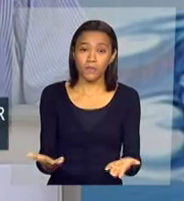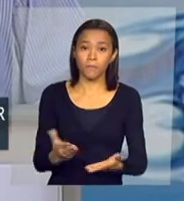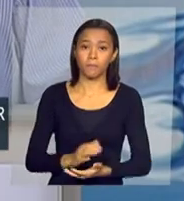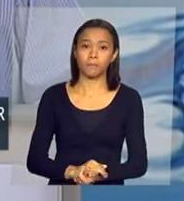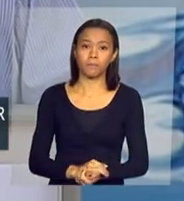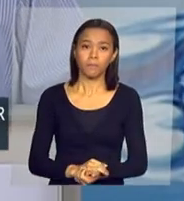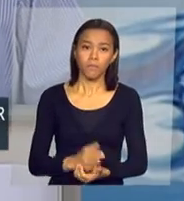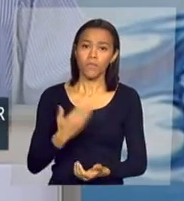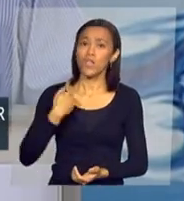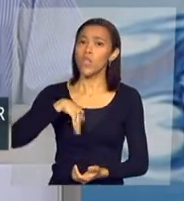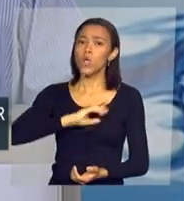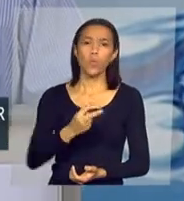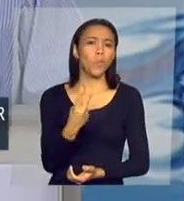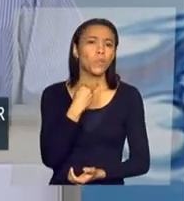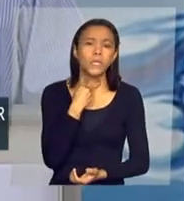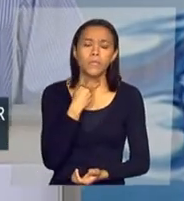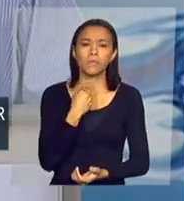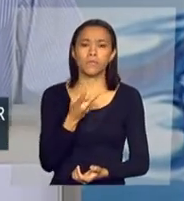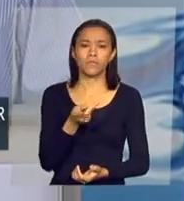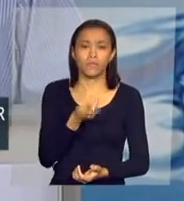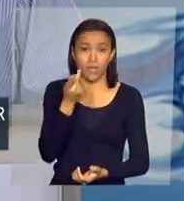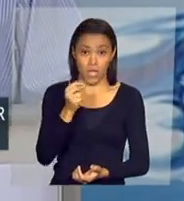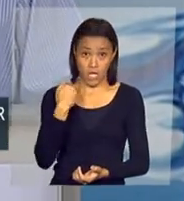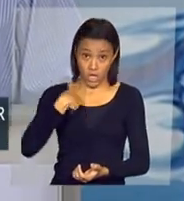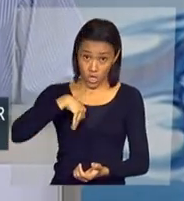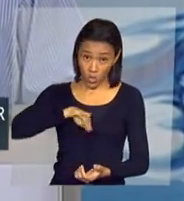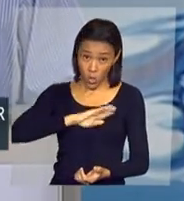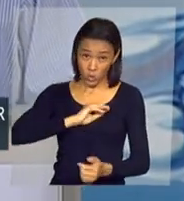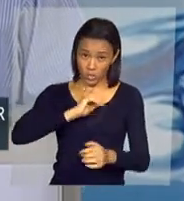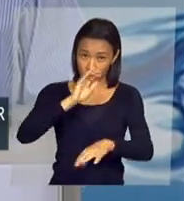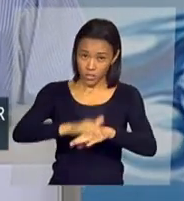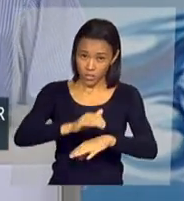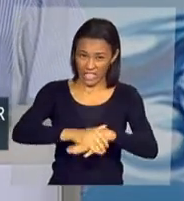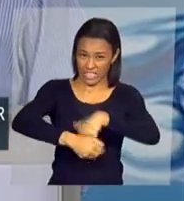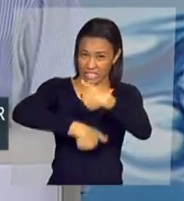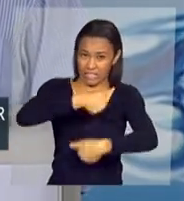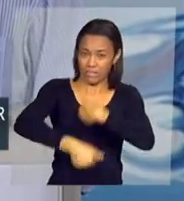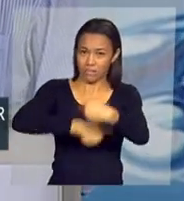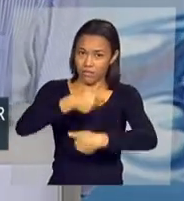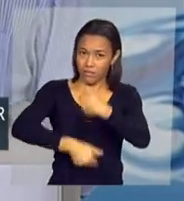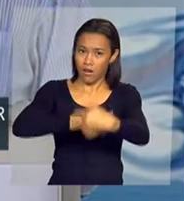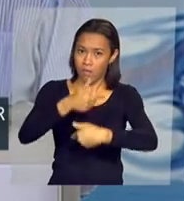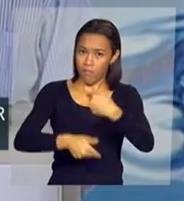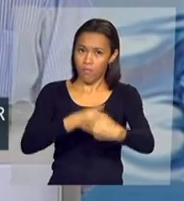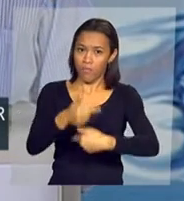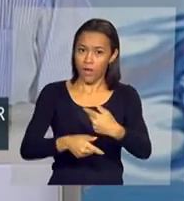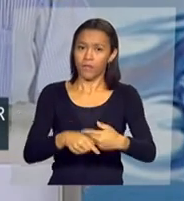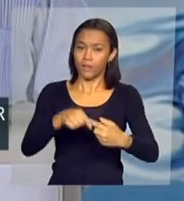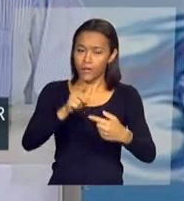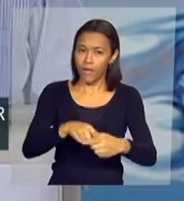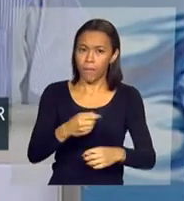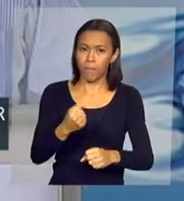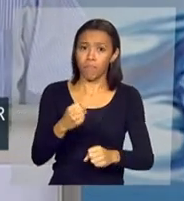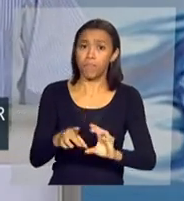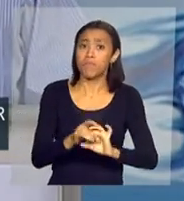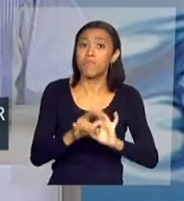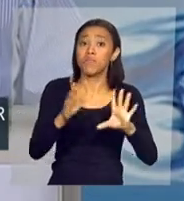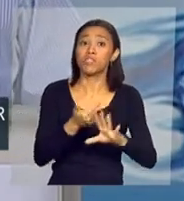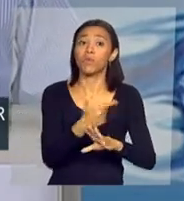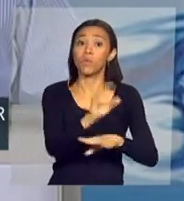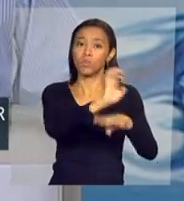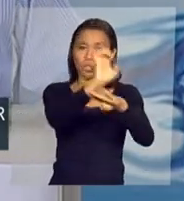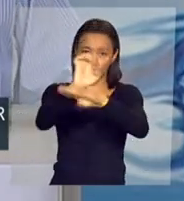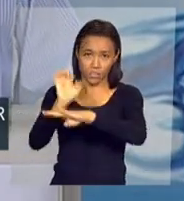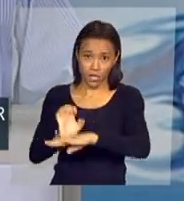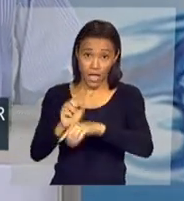Entretanto, não podemos esconder que nossa mão de obra migra para grandes obras estruturantes em outros estados.